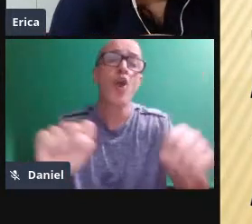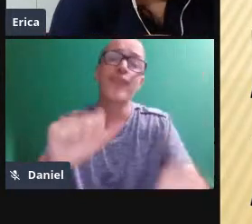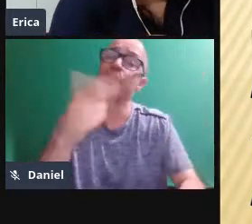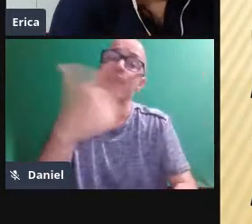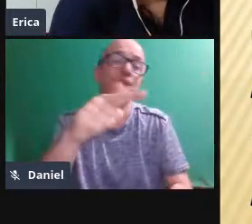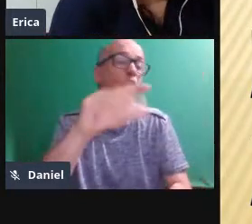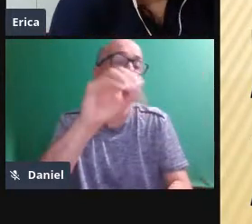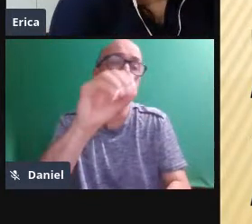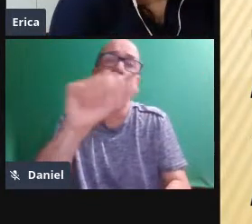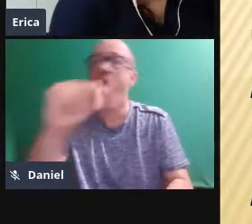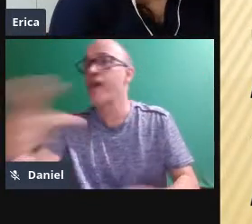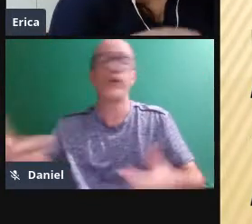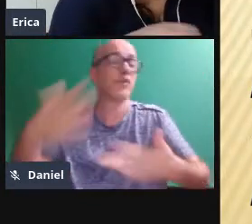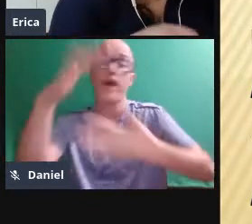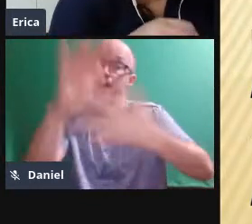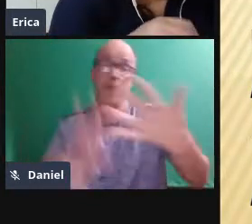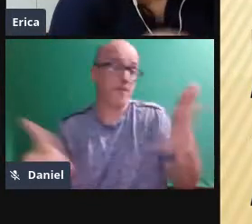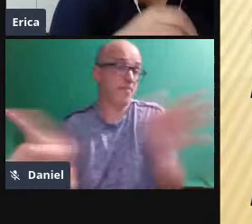forma natural.